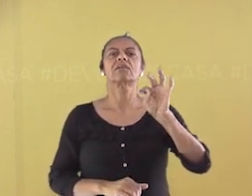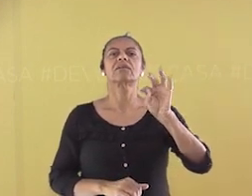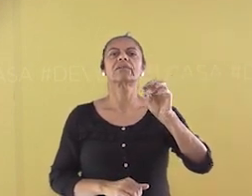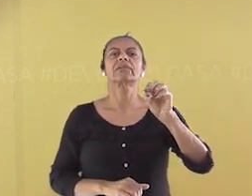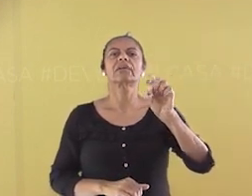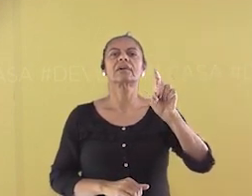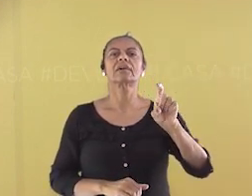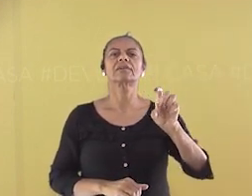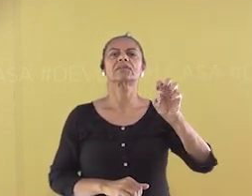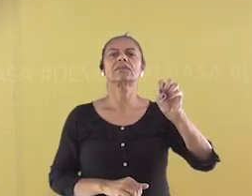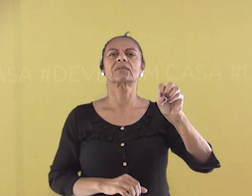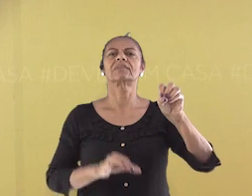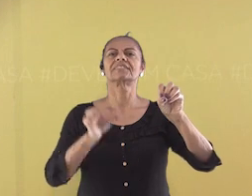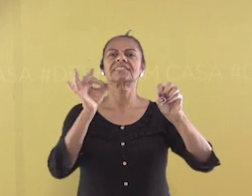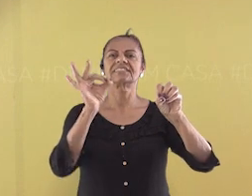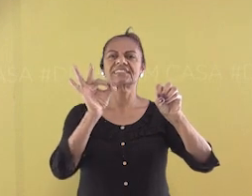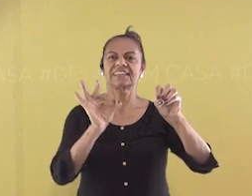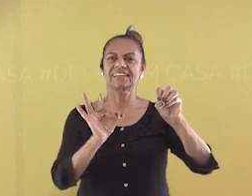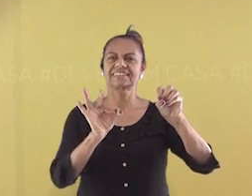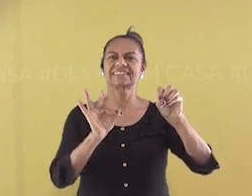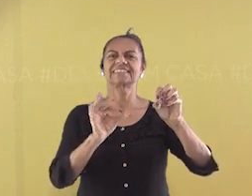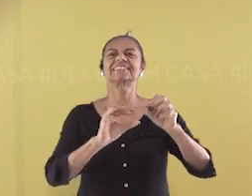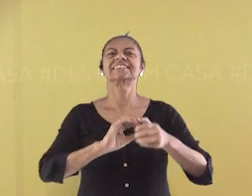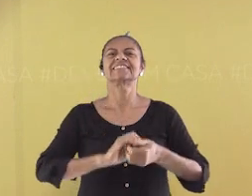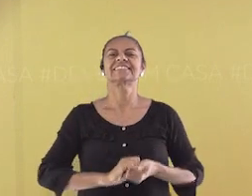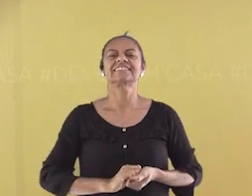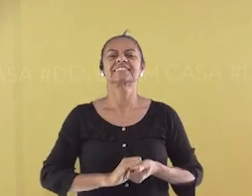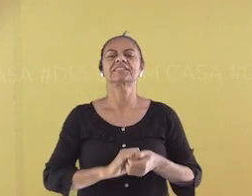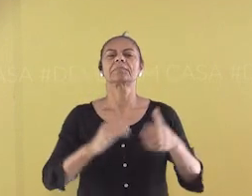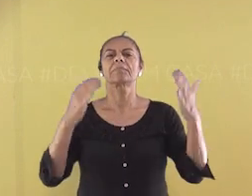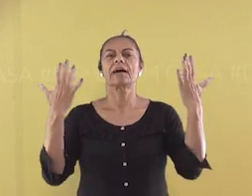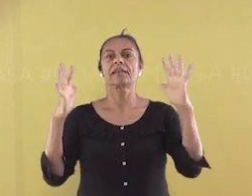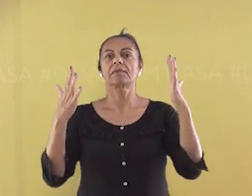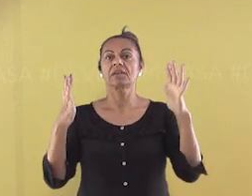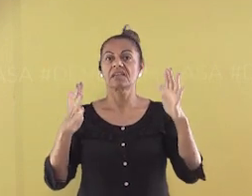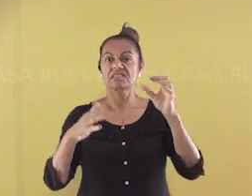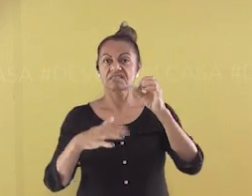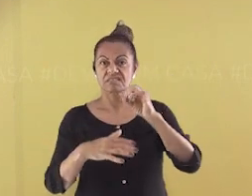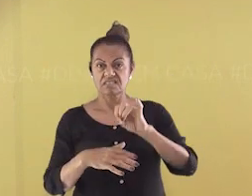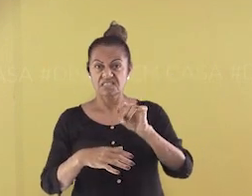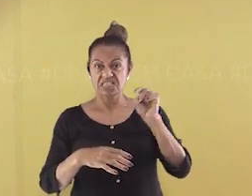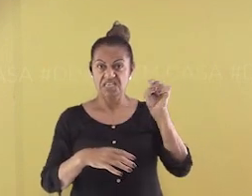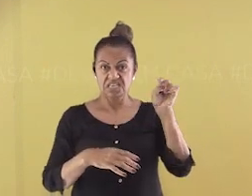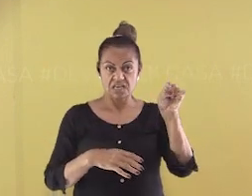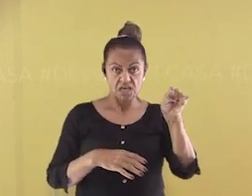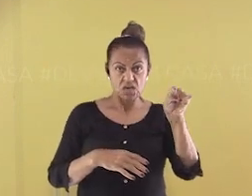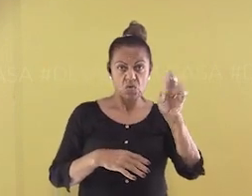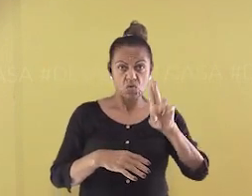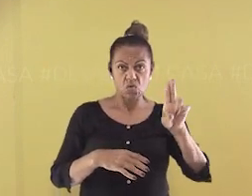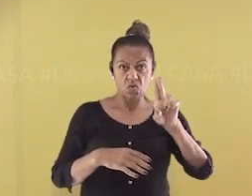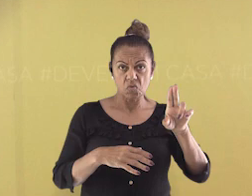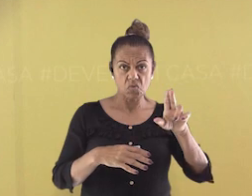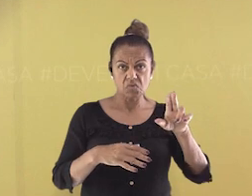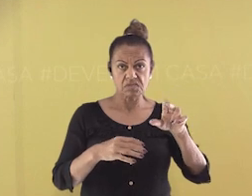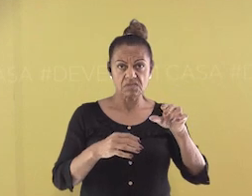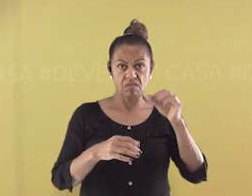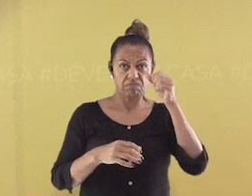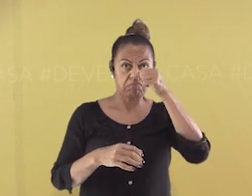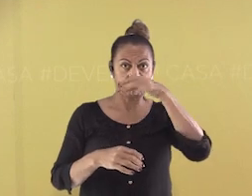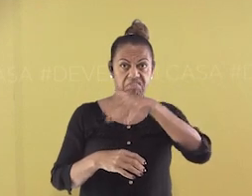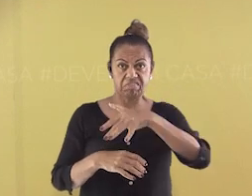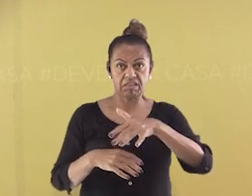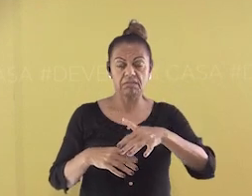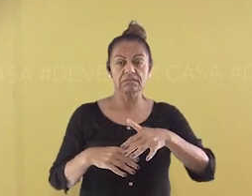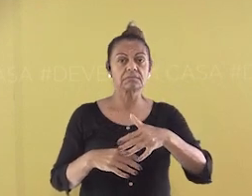agrotóxico, acertou. Parabéns, pessoal, pois o seu uso descontrolado acaba prejudicando todo